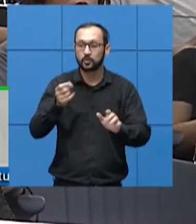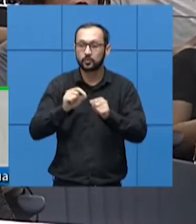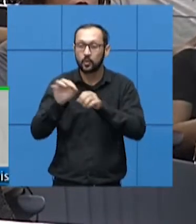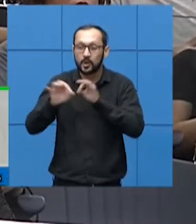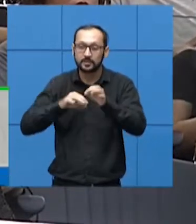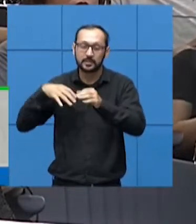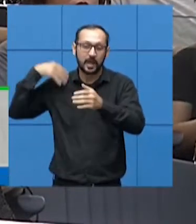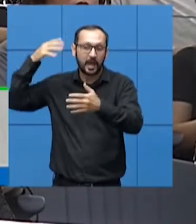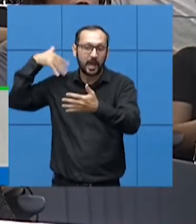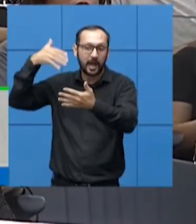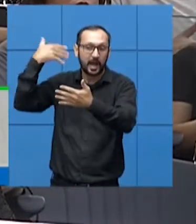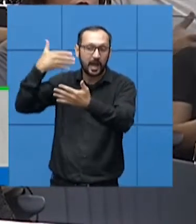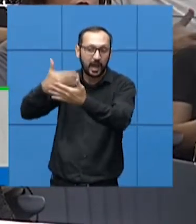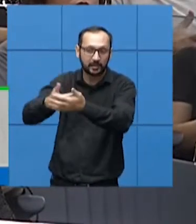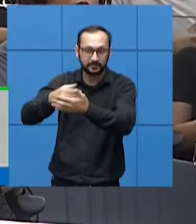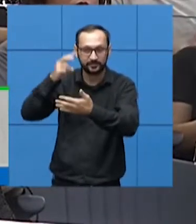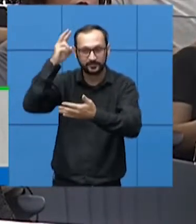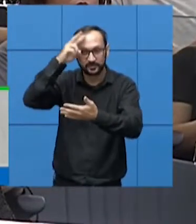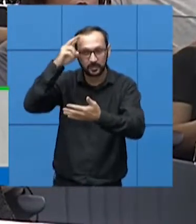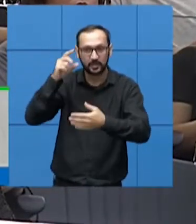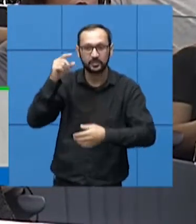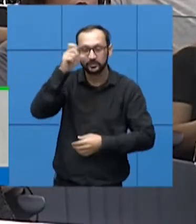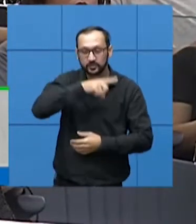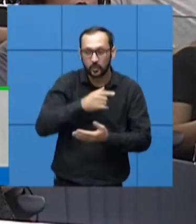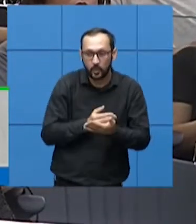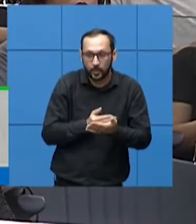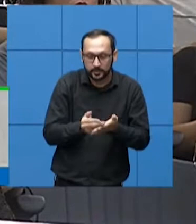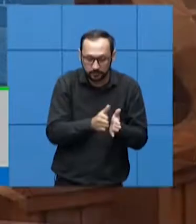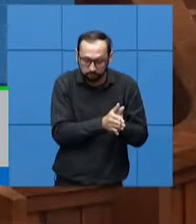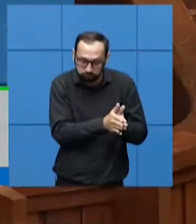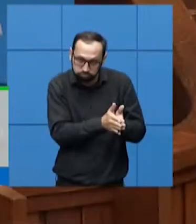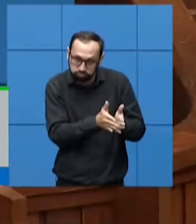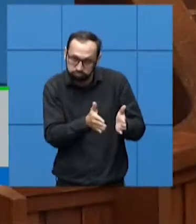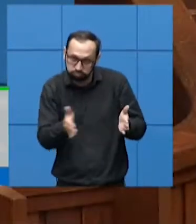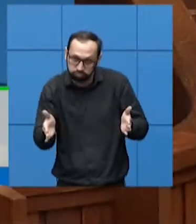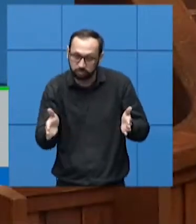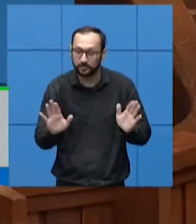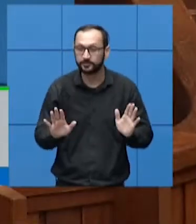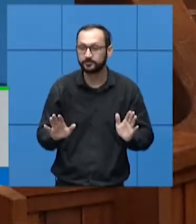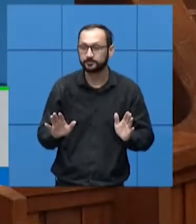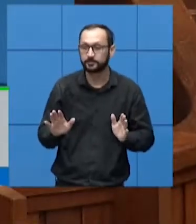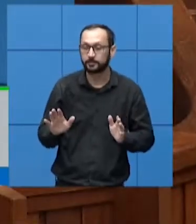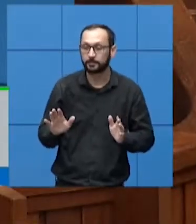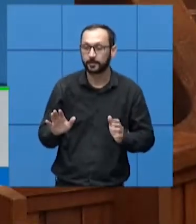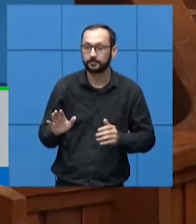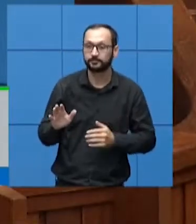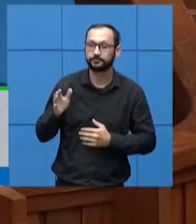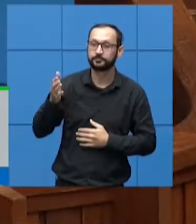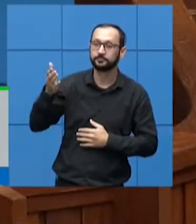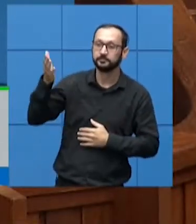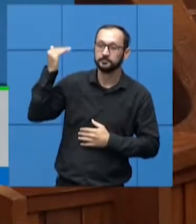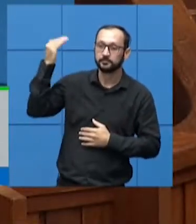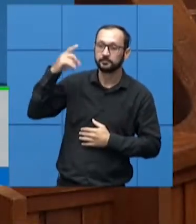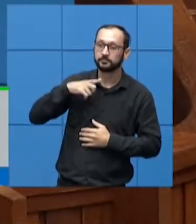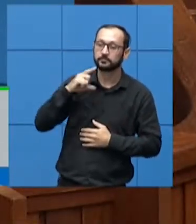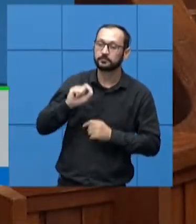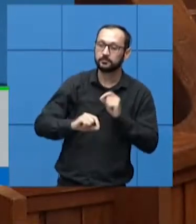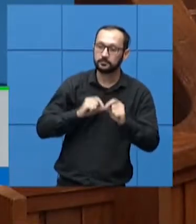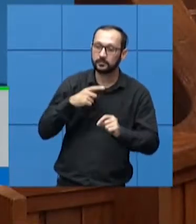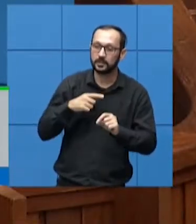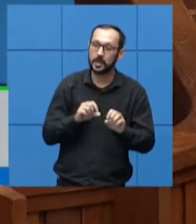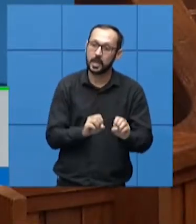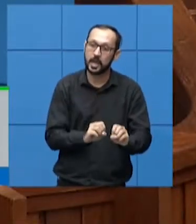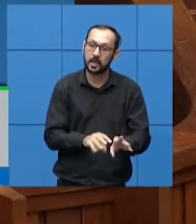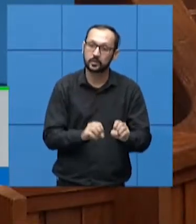historiar a nossa dificuldade a partir desse período. E também, na época, nós só contávamos com a